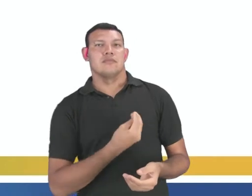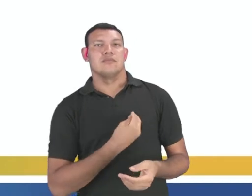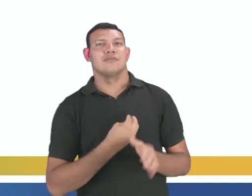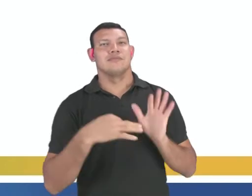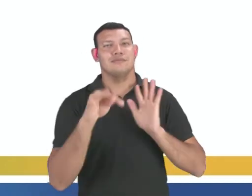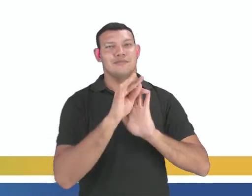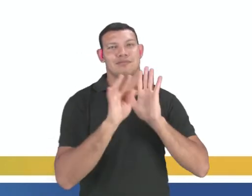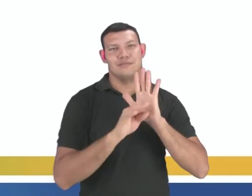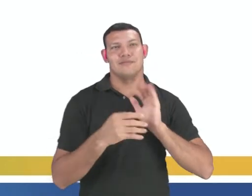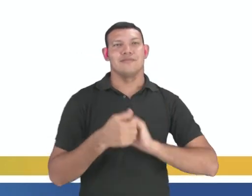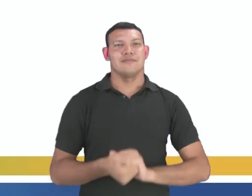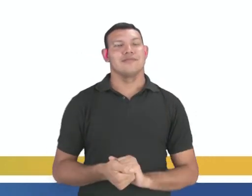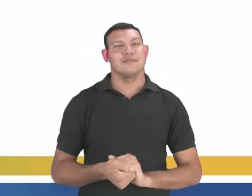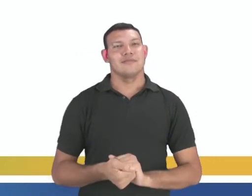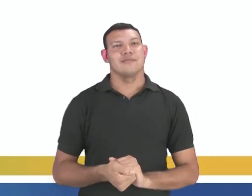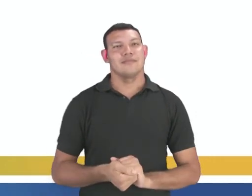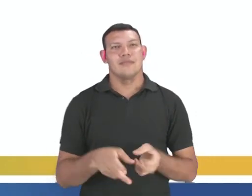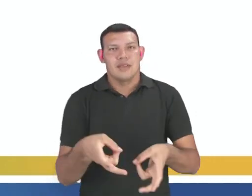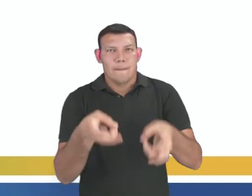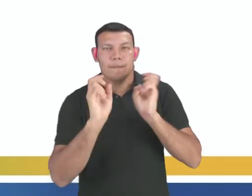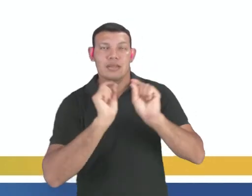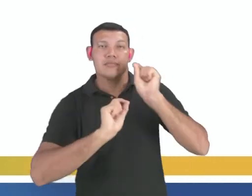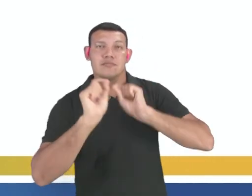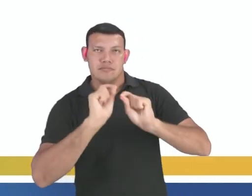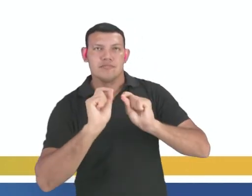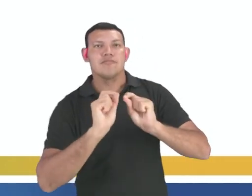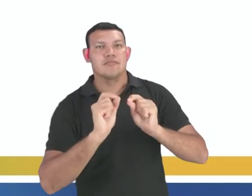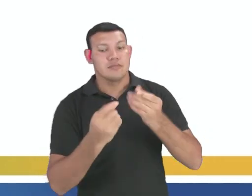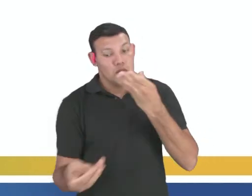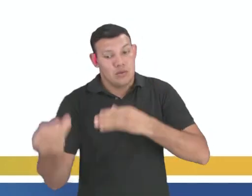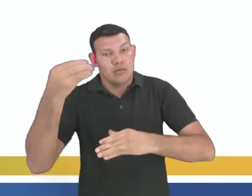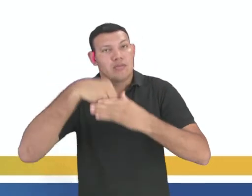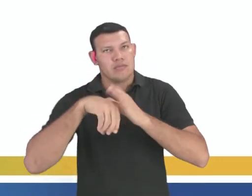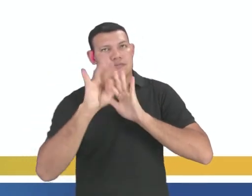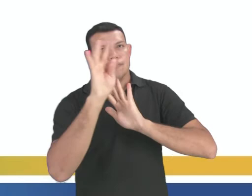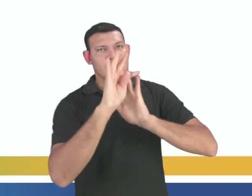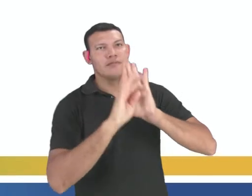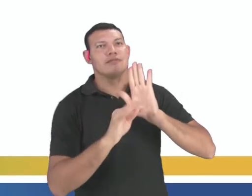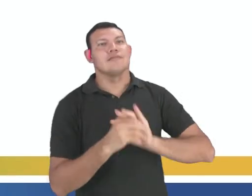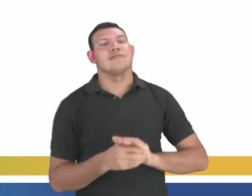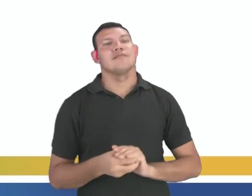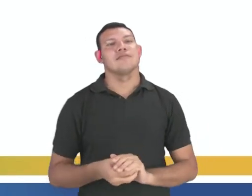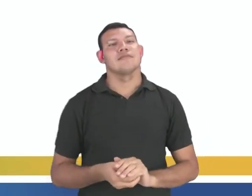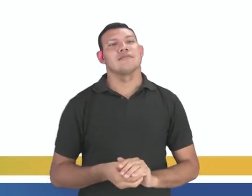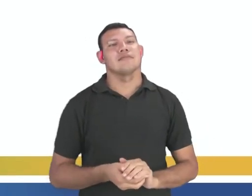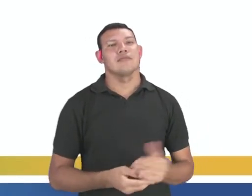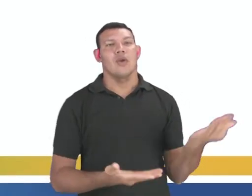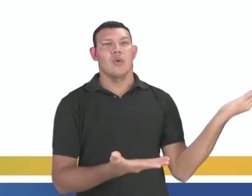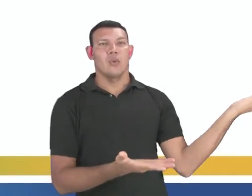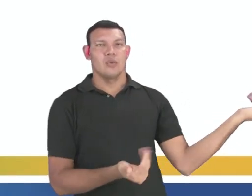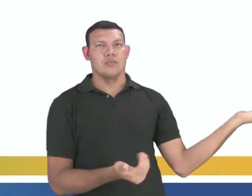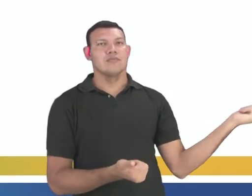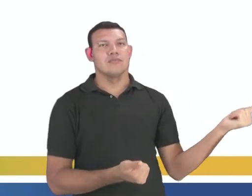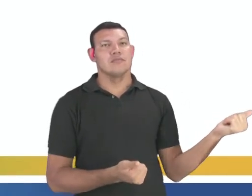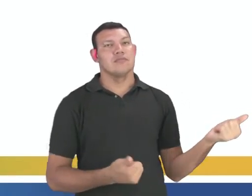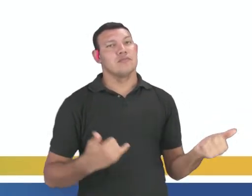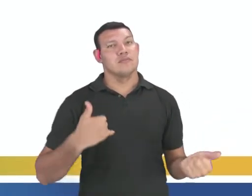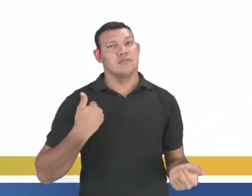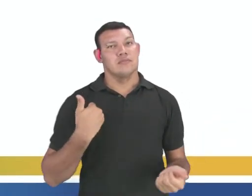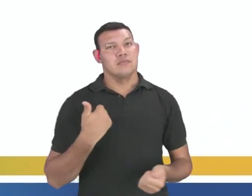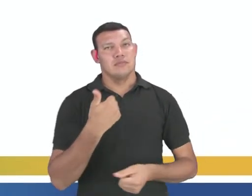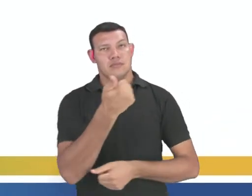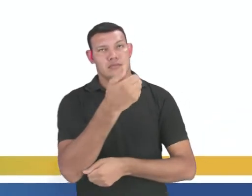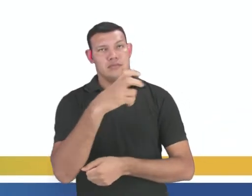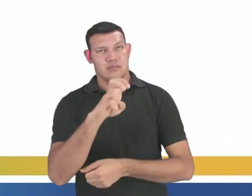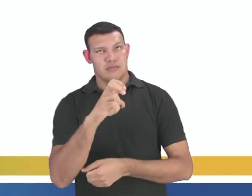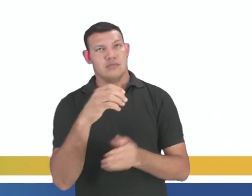Além dessas opiniões que vocês perceberam, a gente tem um fato que está dentro desse texto. É exatamente esse daqui. Jovens, no intervalo